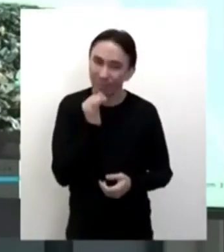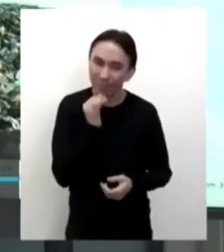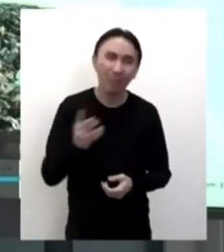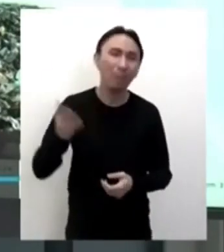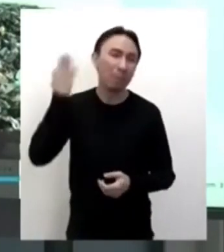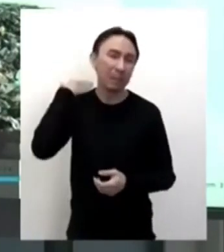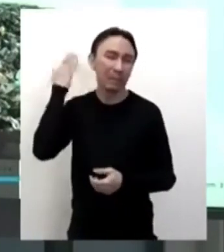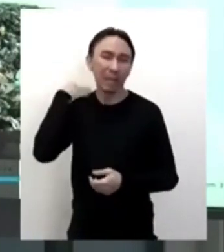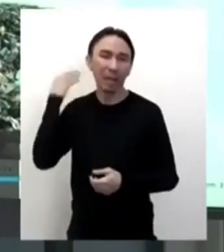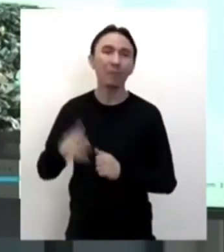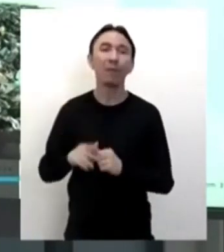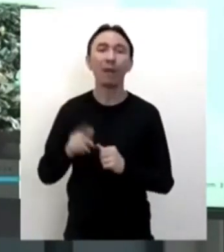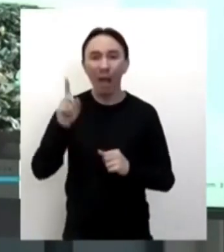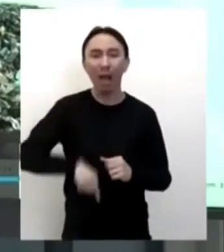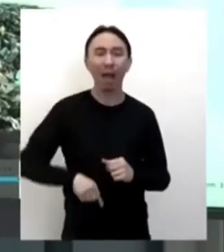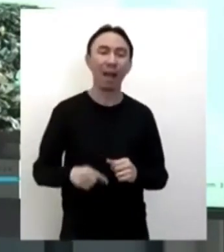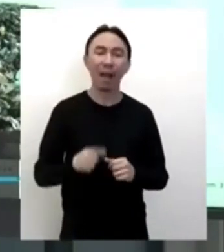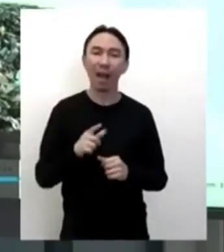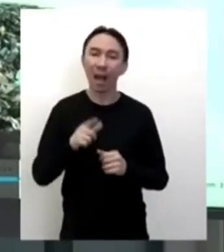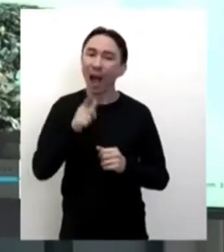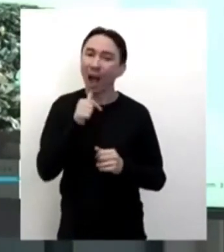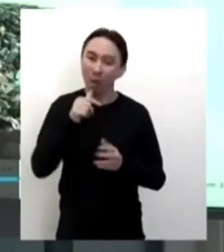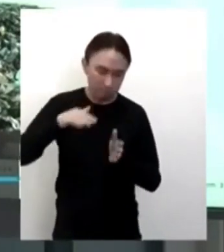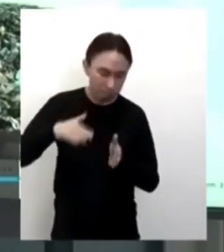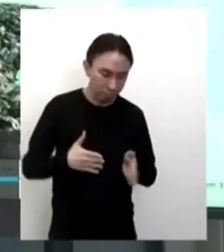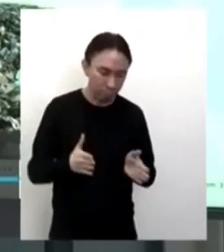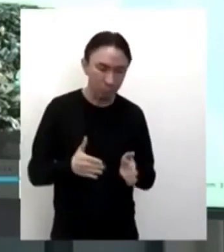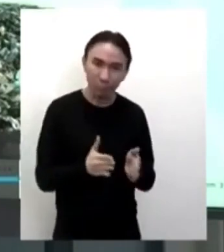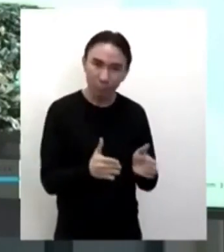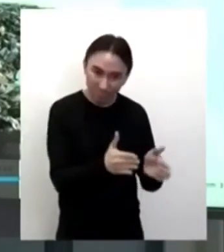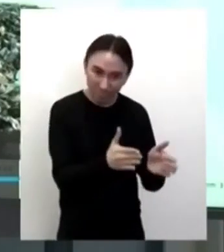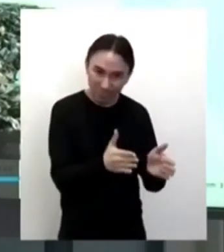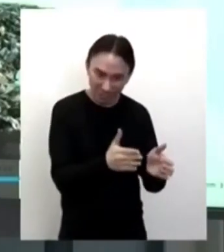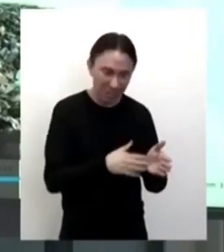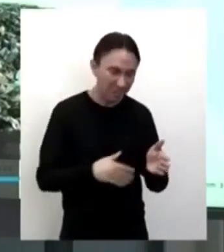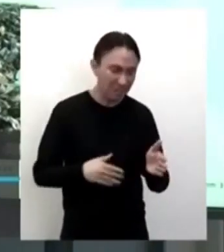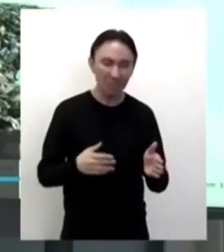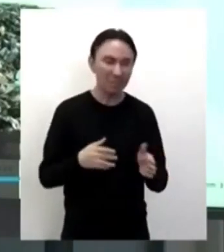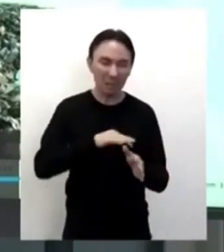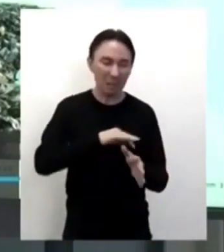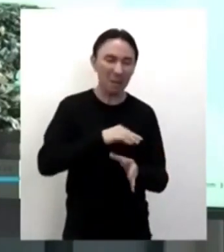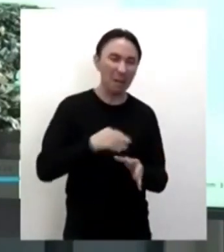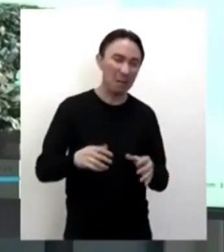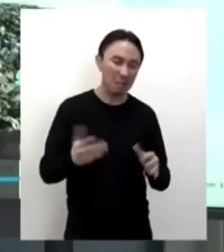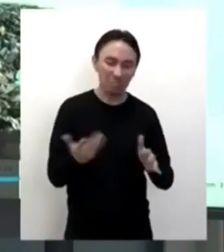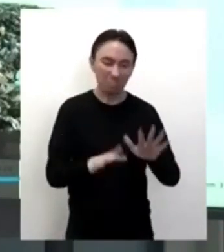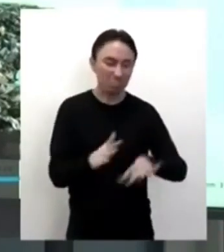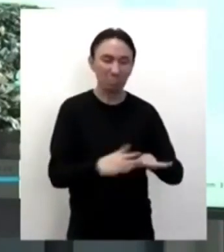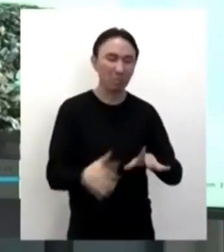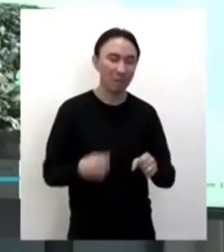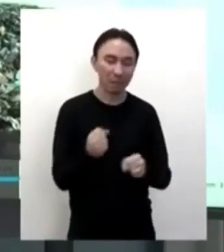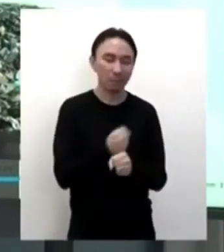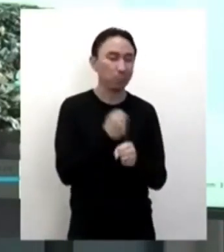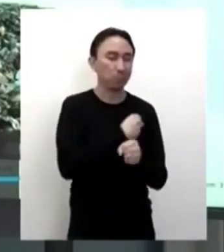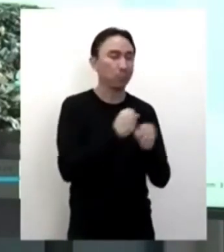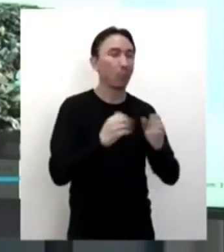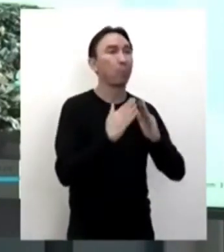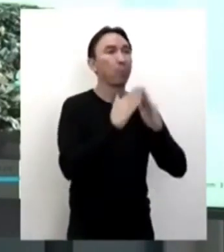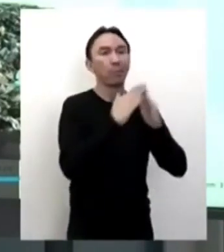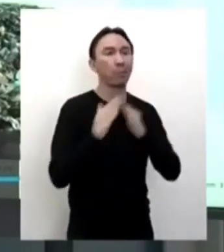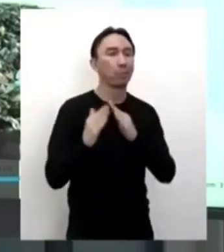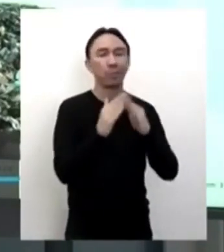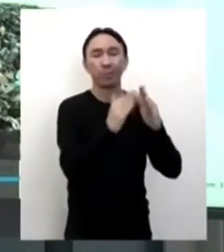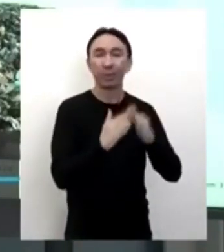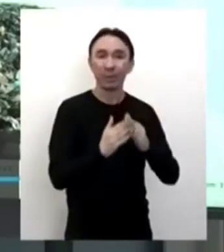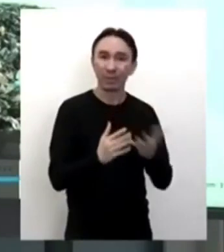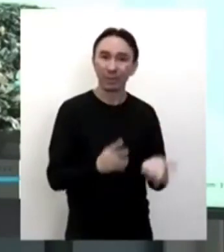rios, né, então, e fora que você tira a vegetação de matas ciliares, o que provoca essa inundação. Porque o leito do rio ele não vai